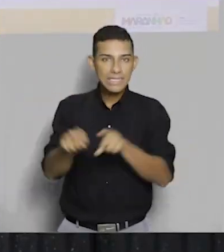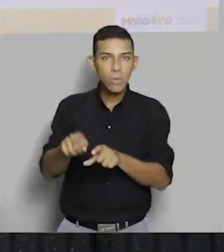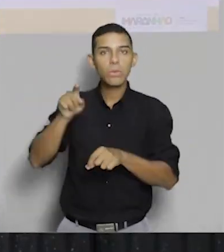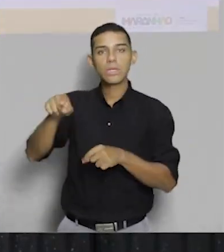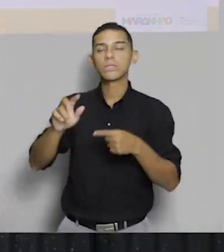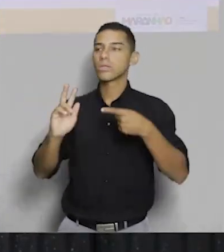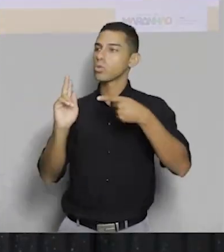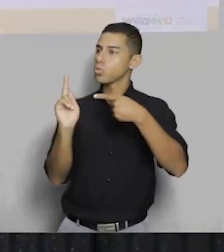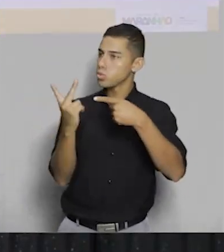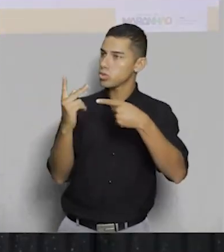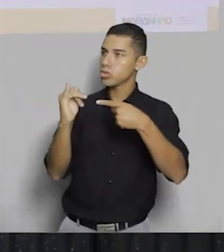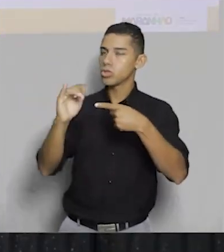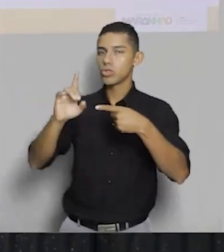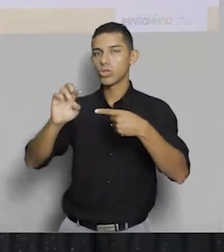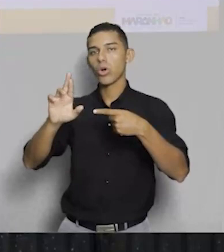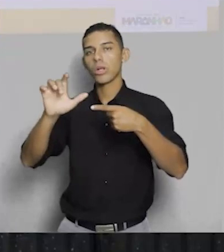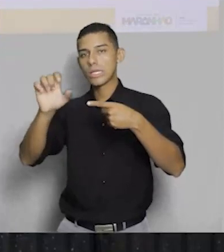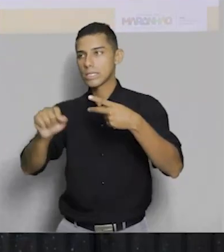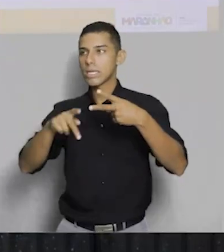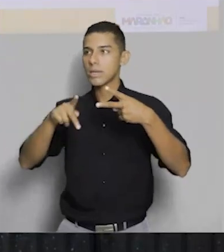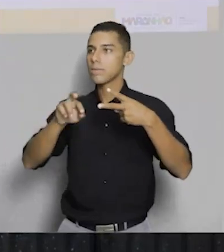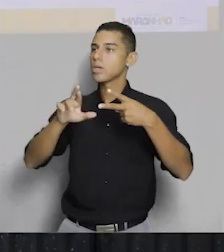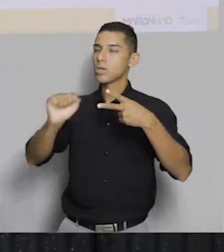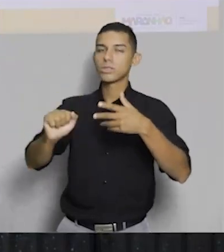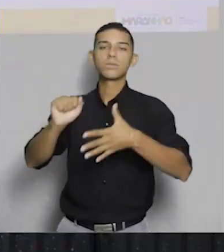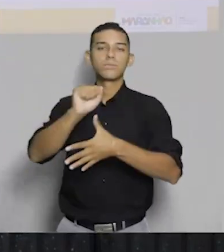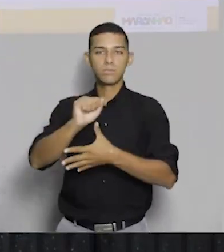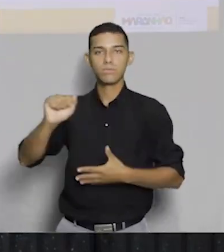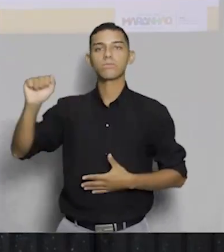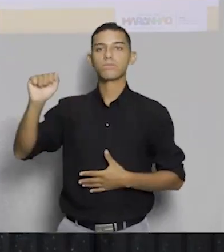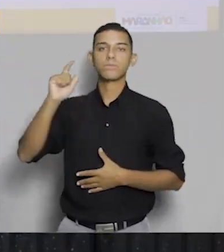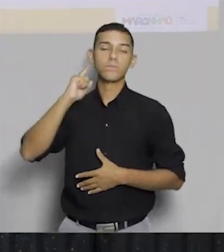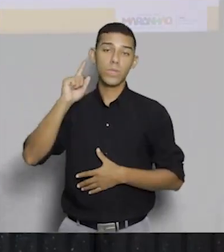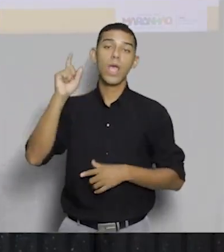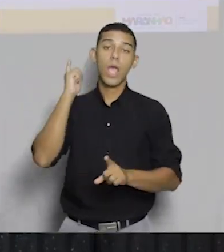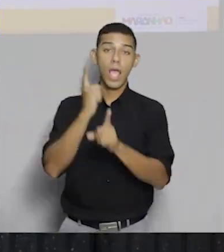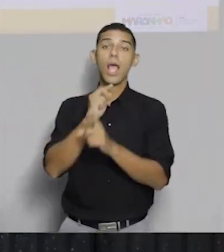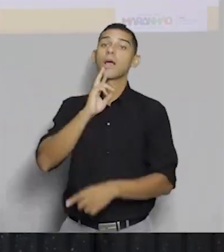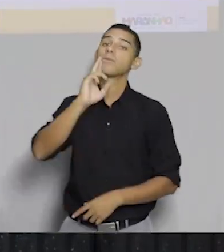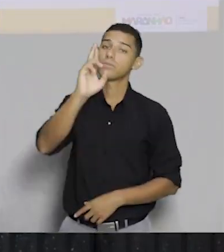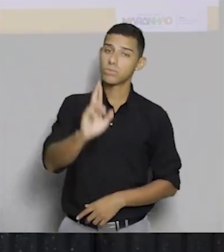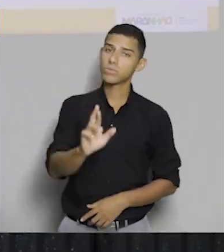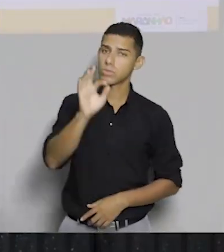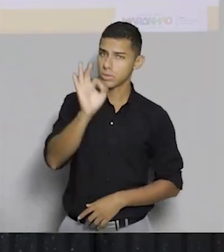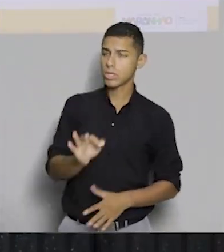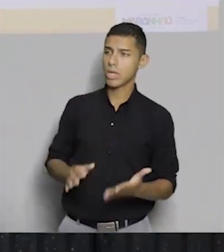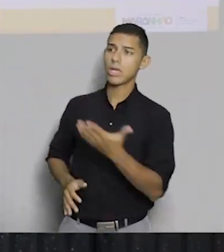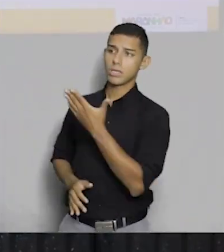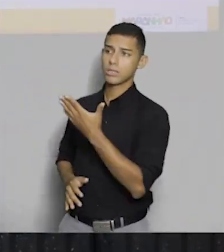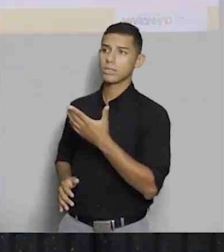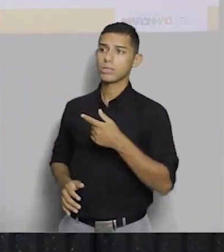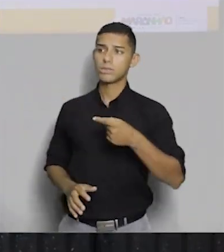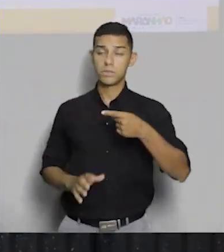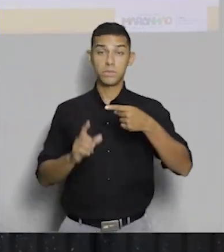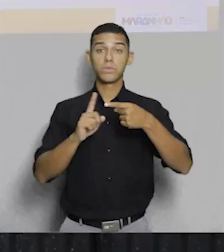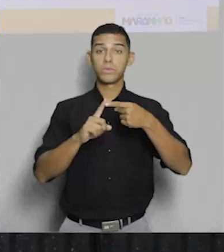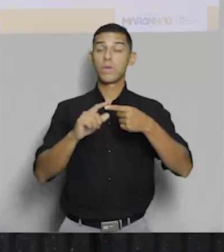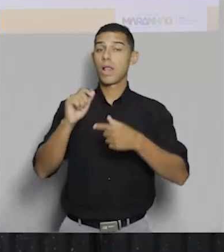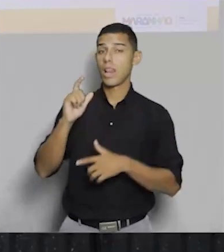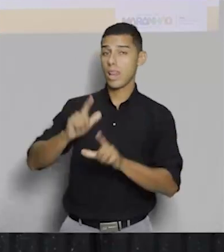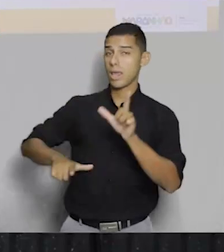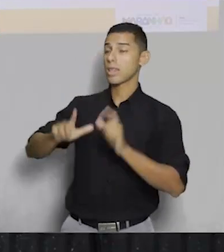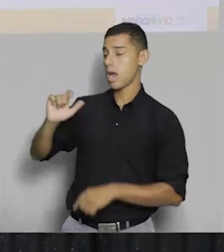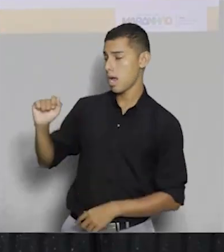pirólise são as nossas alternativas, é a alternativa correta. Pirólise e